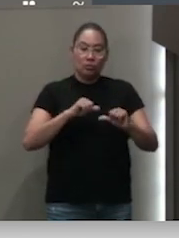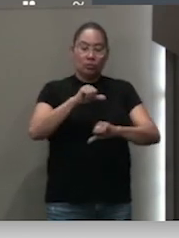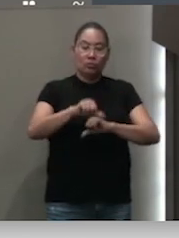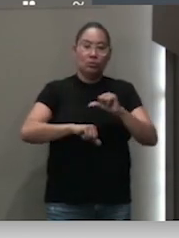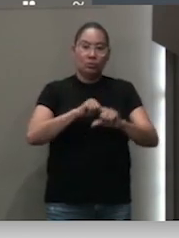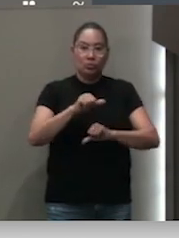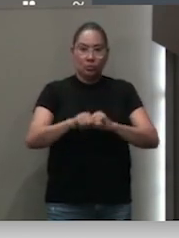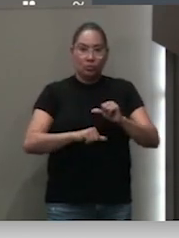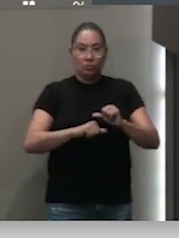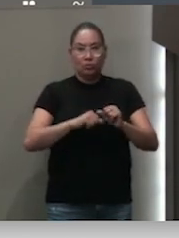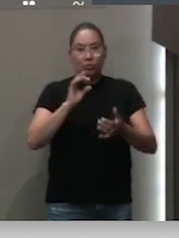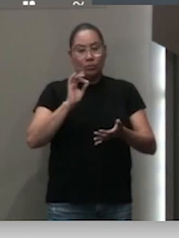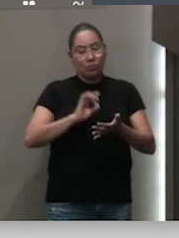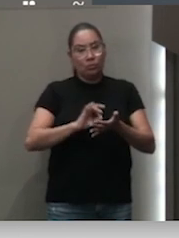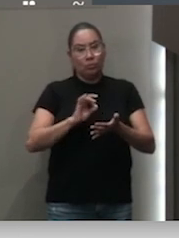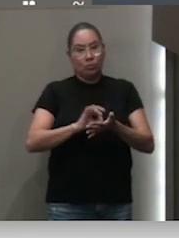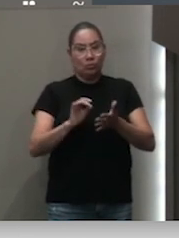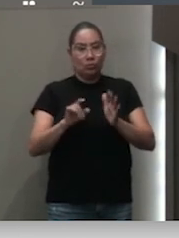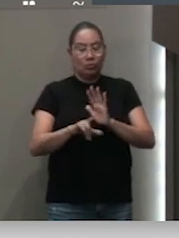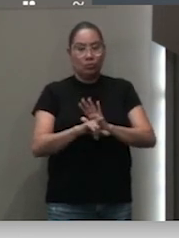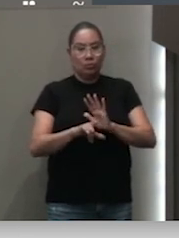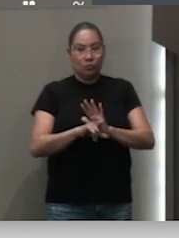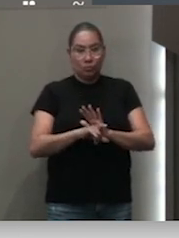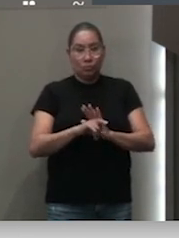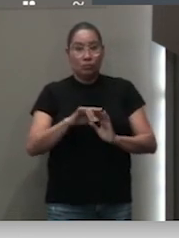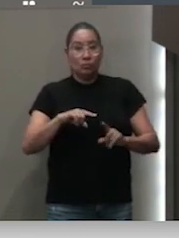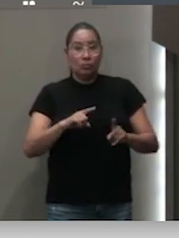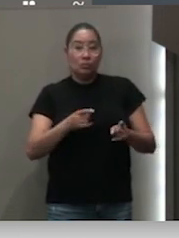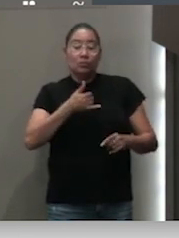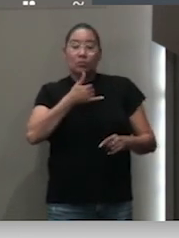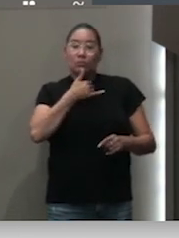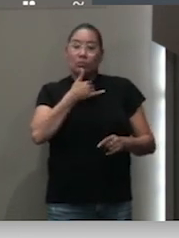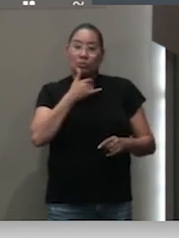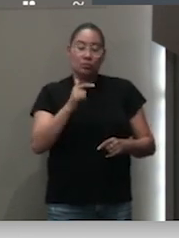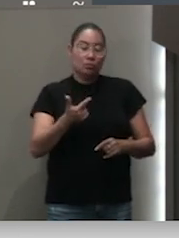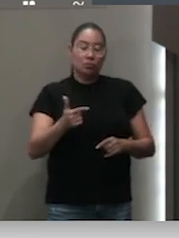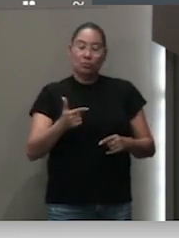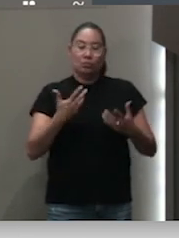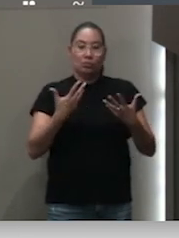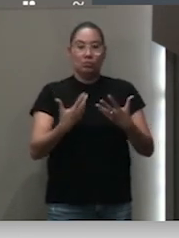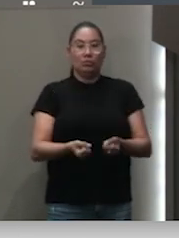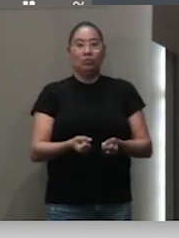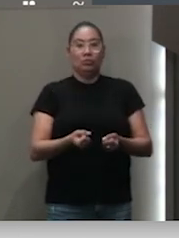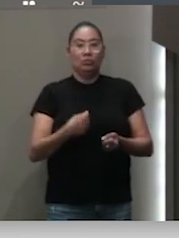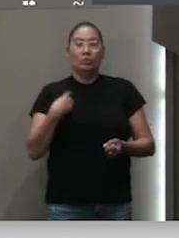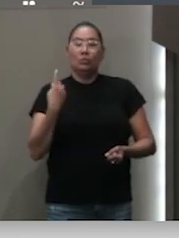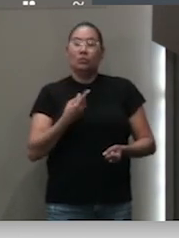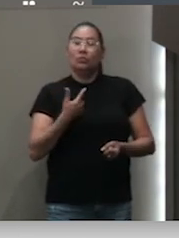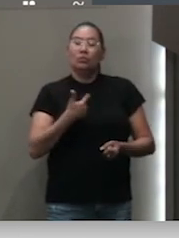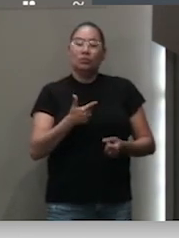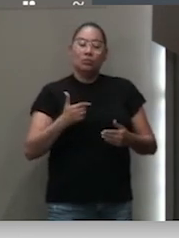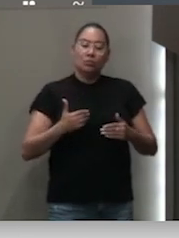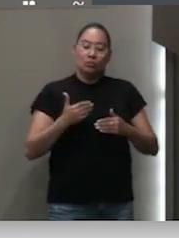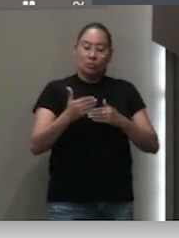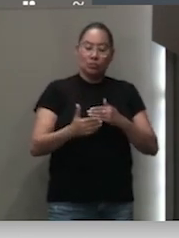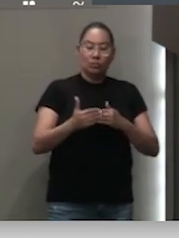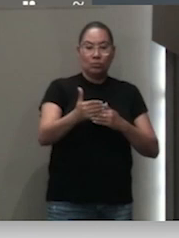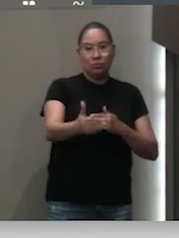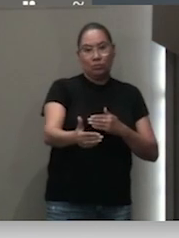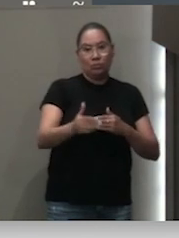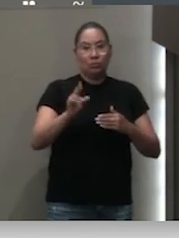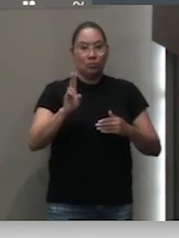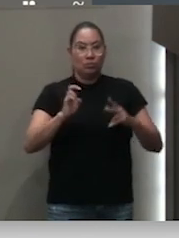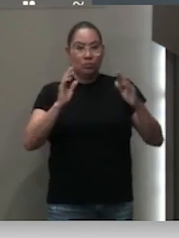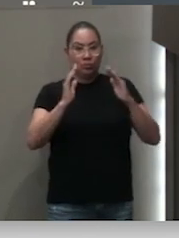regularizadas infelizmente não foi aceito e nós não tivemos nenhum avanço nesse período todo em relação à habitação